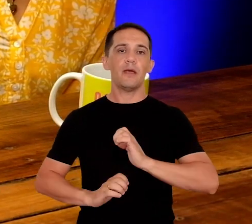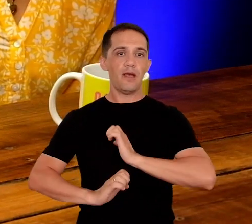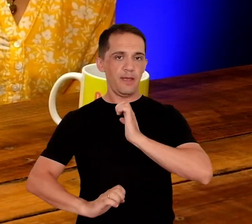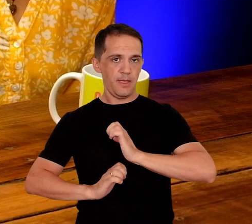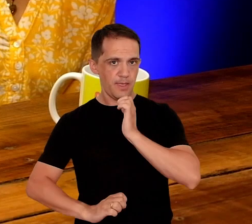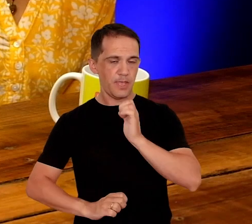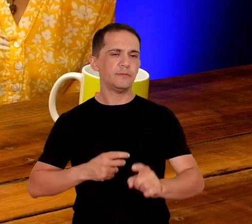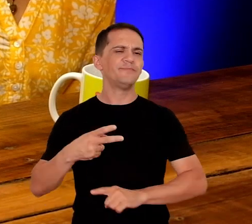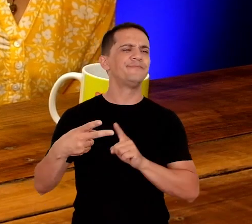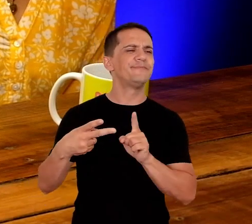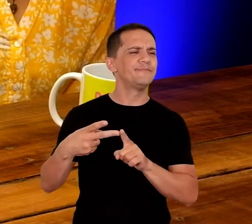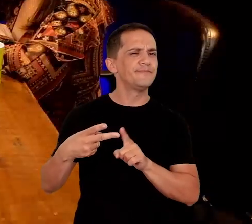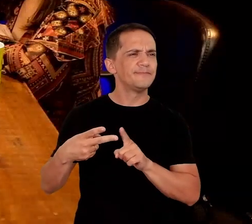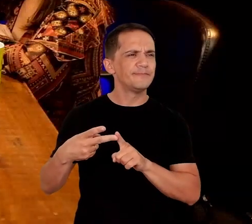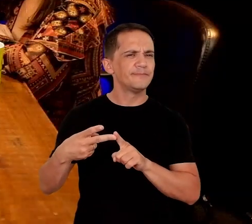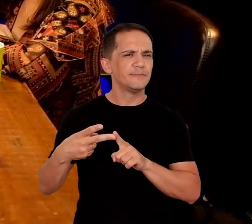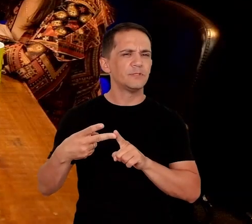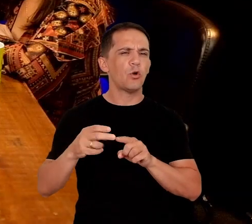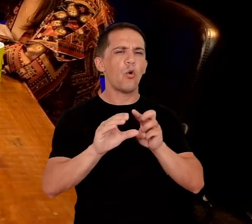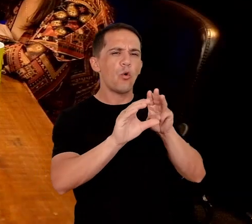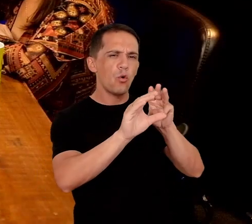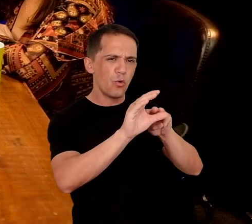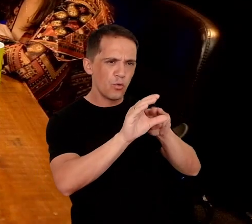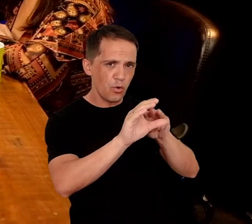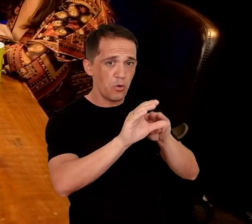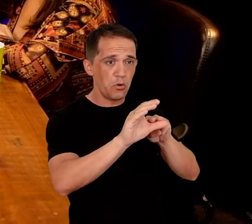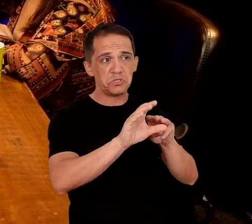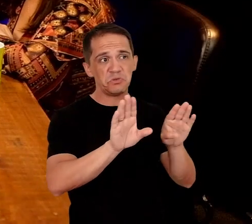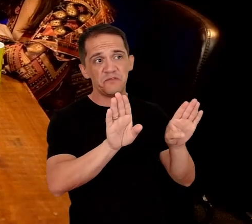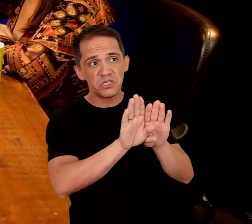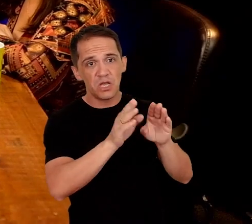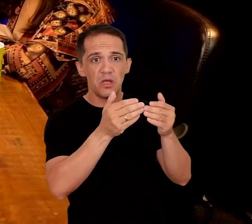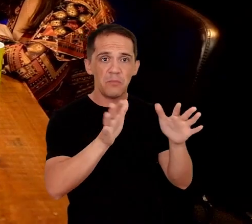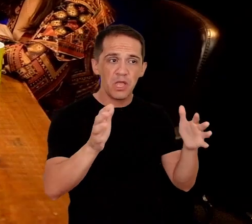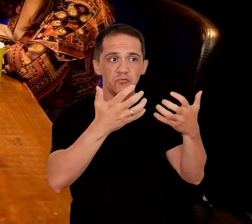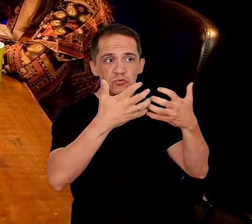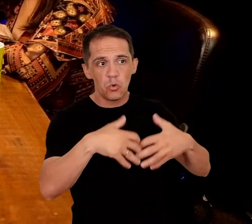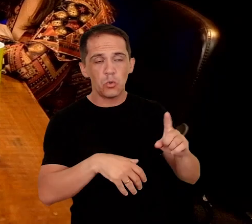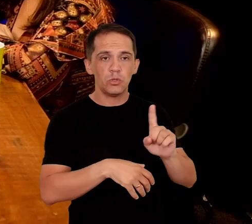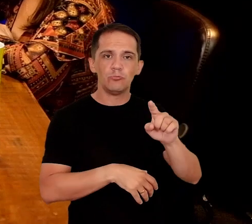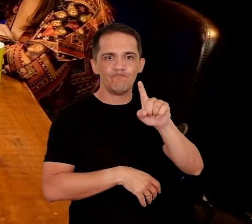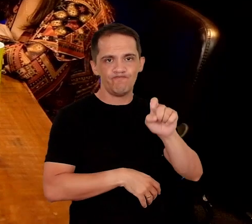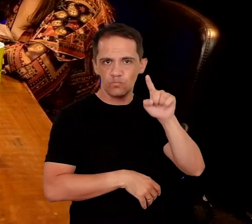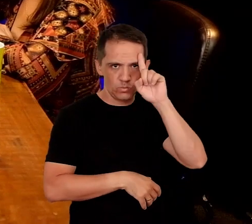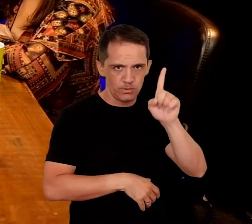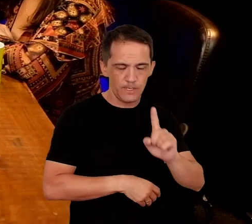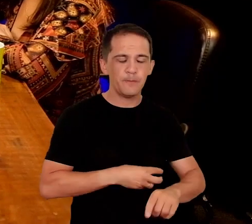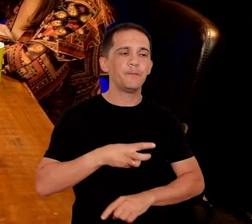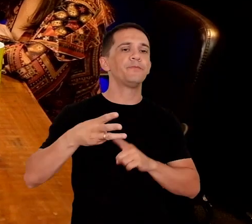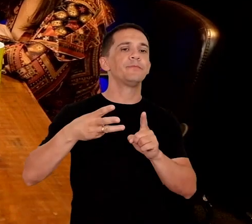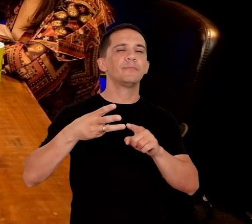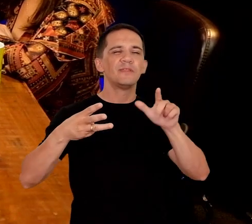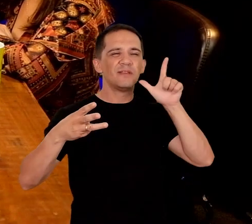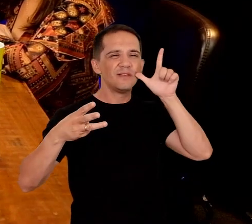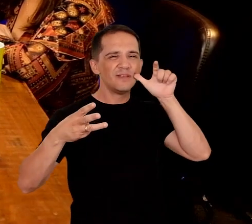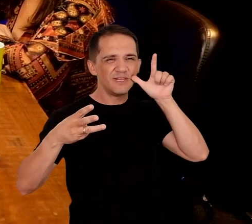Tem a Concórdia, como tu falou, a gente Concórdia. não sabe em que pé Em que anda, porque situação. tinha Ainda tá fechado. funcionando. Fechado. Tem o